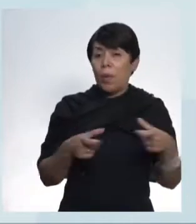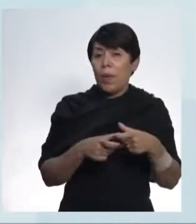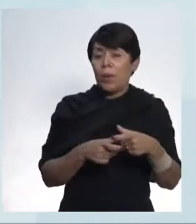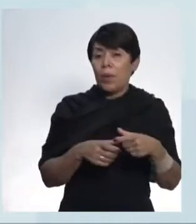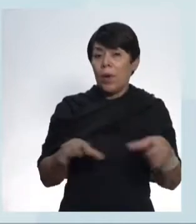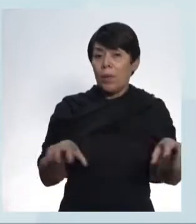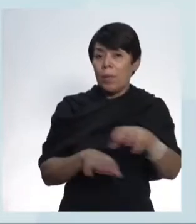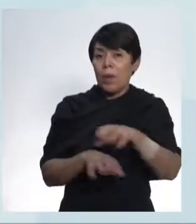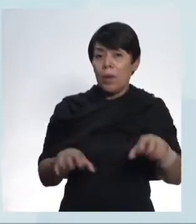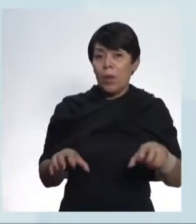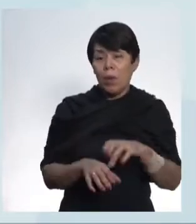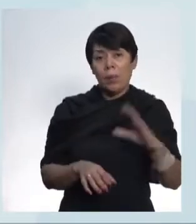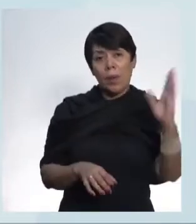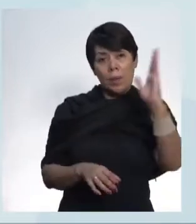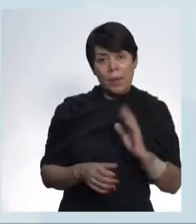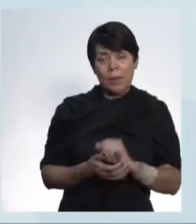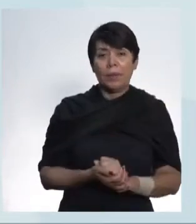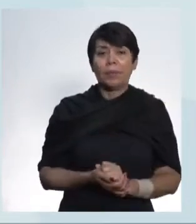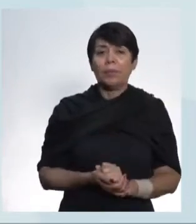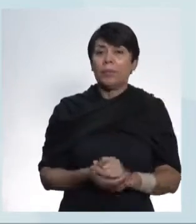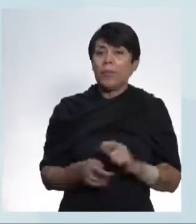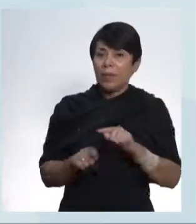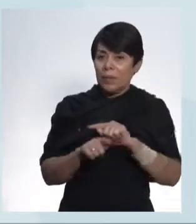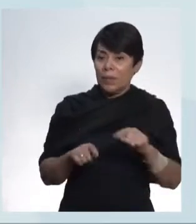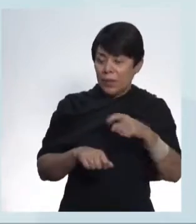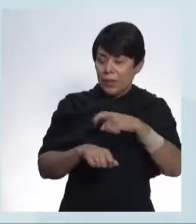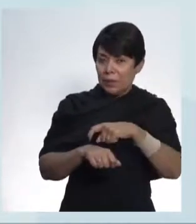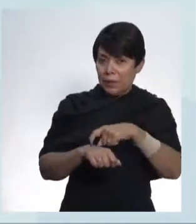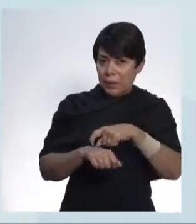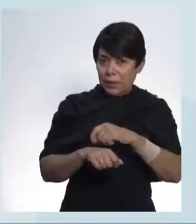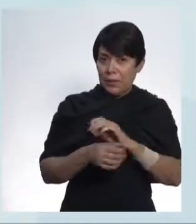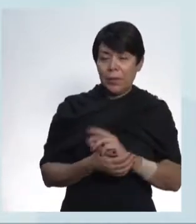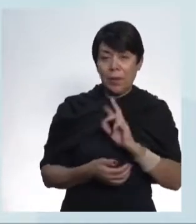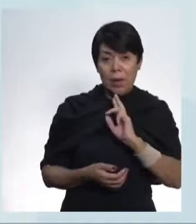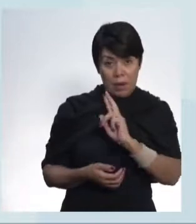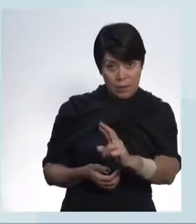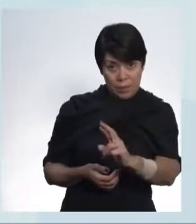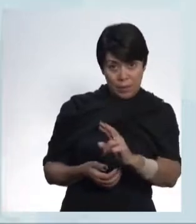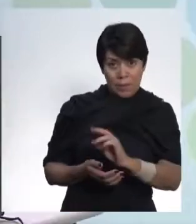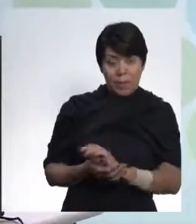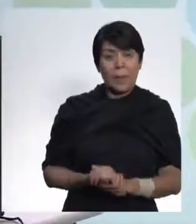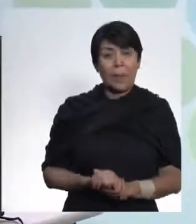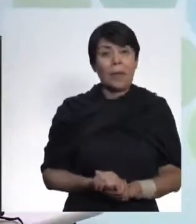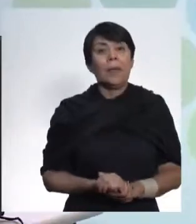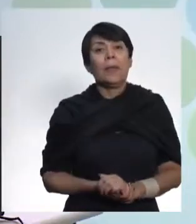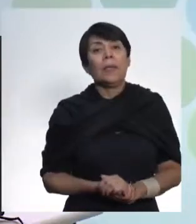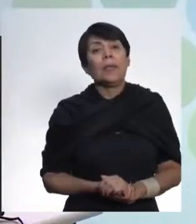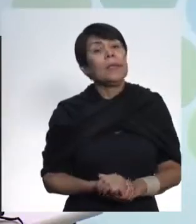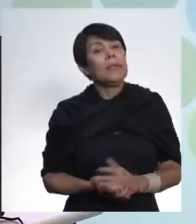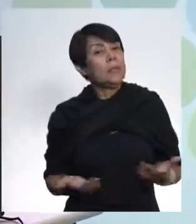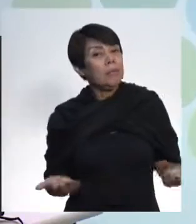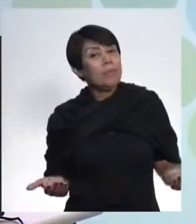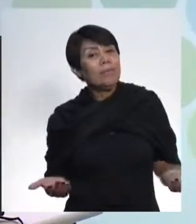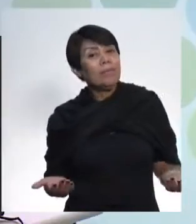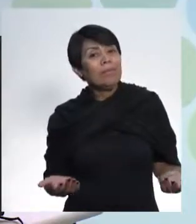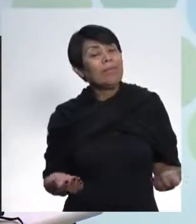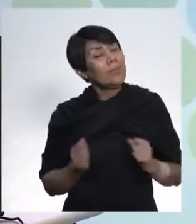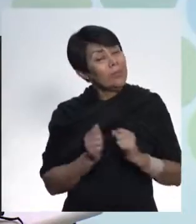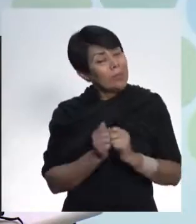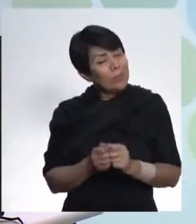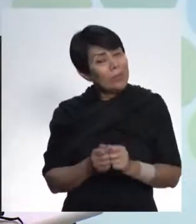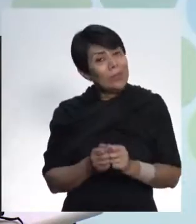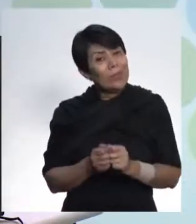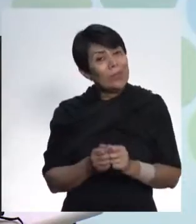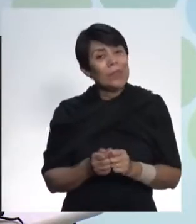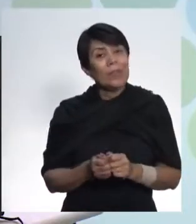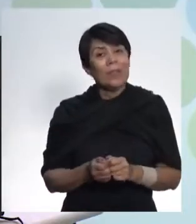bioma brasileiro? A gente vai deixar para vocês alguns instantes, né, para vocês continuarem aí conosco, e